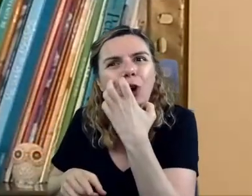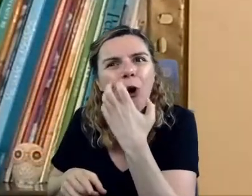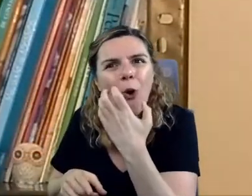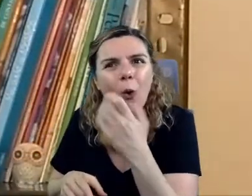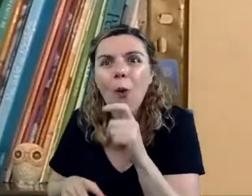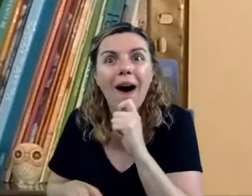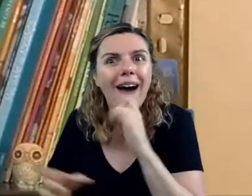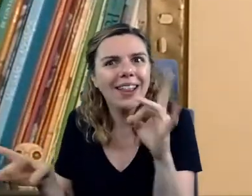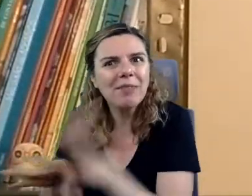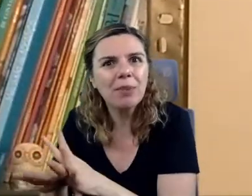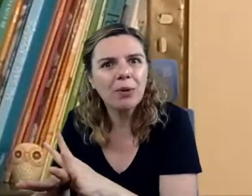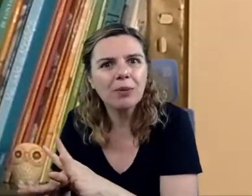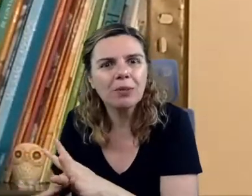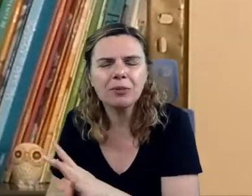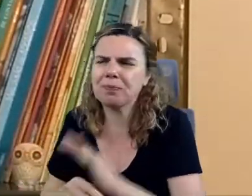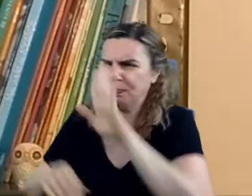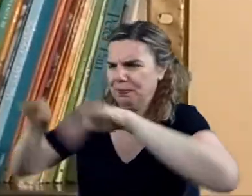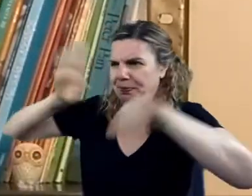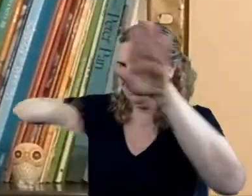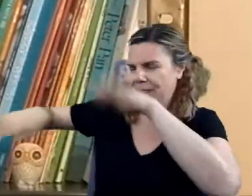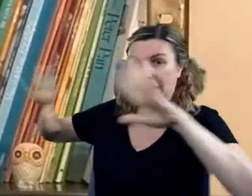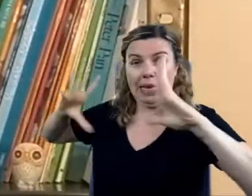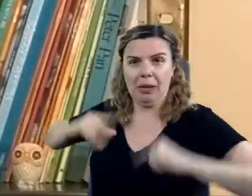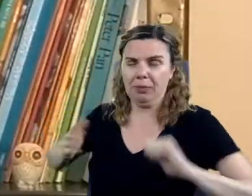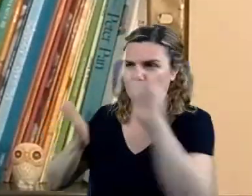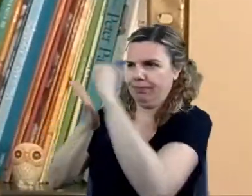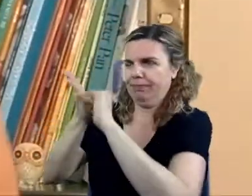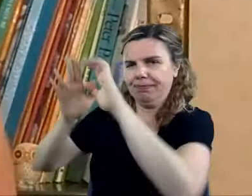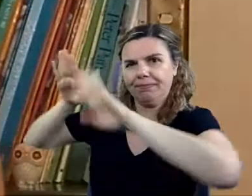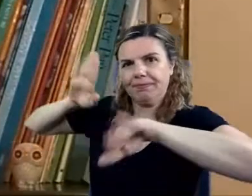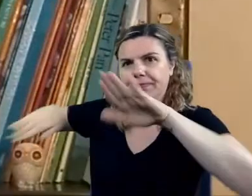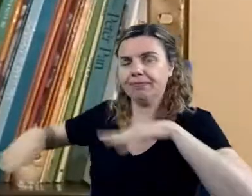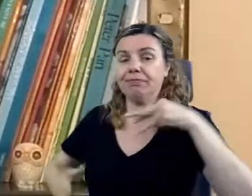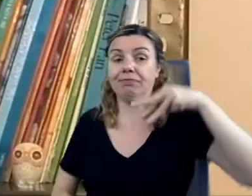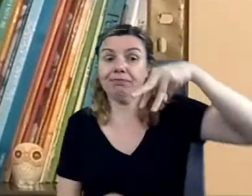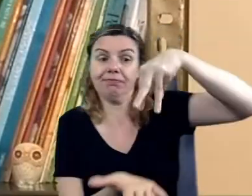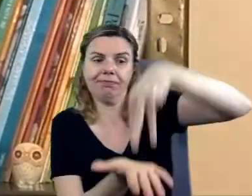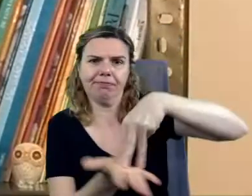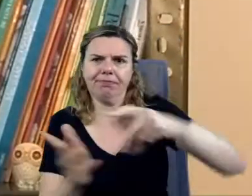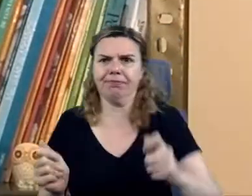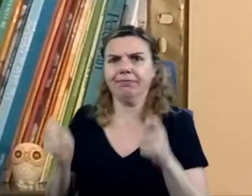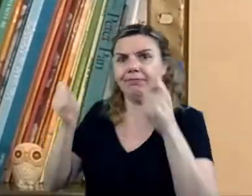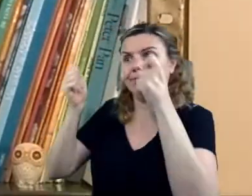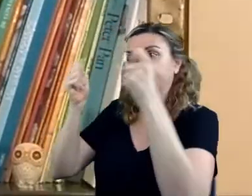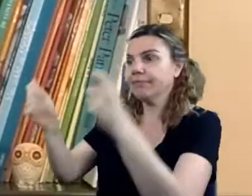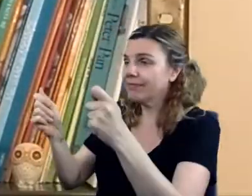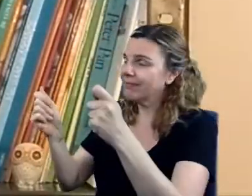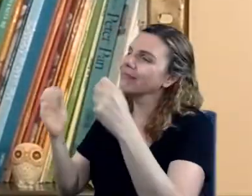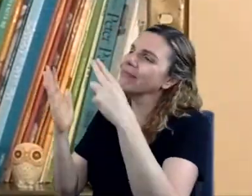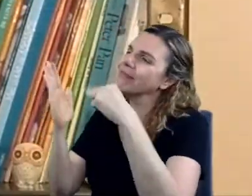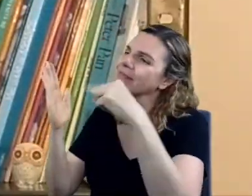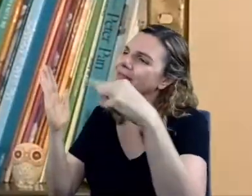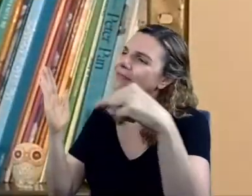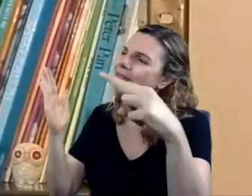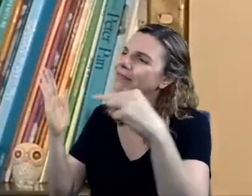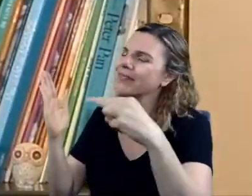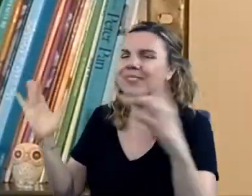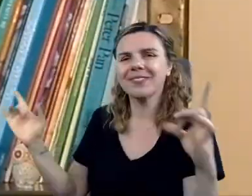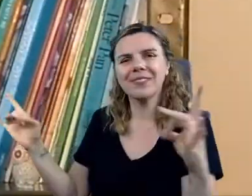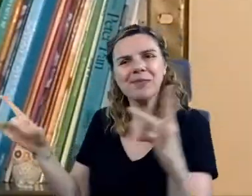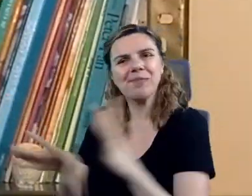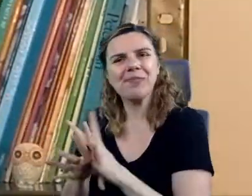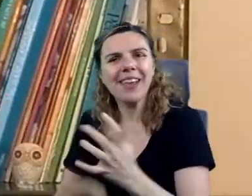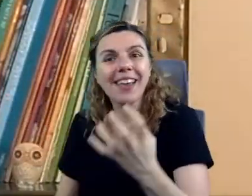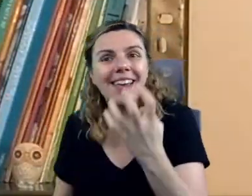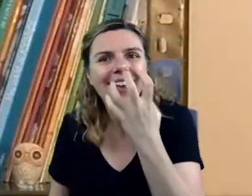pela metade. Tirou a poeira, apoiou-o no cavalete e acabou o retrato